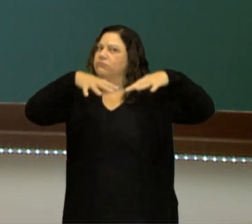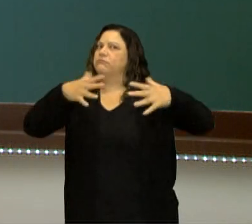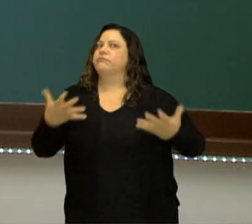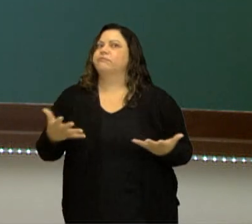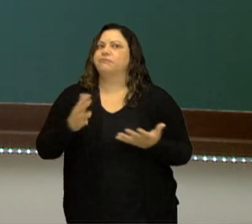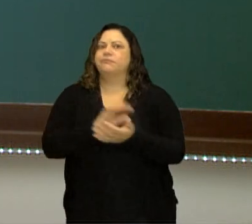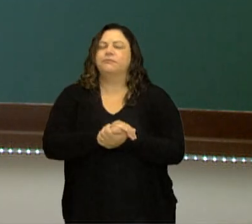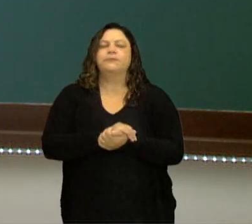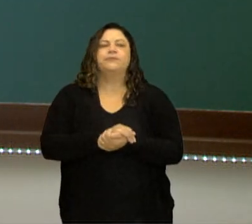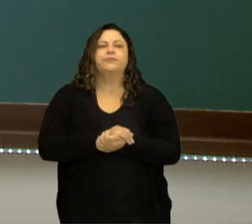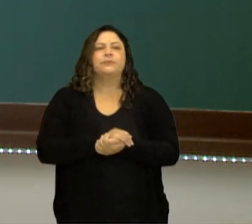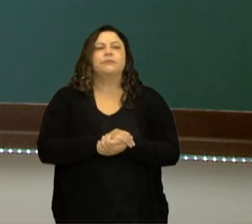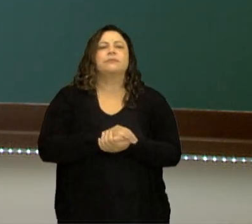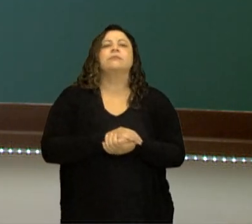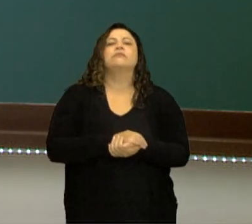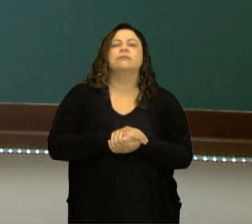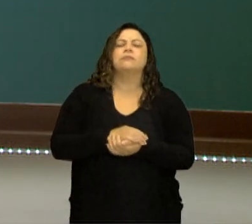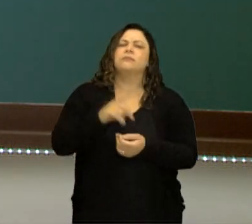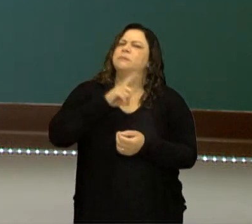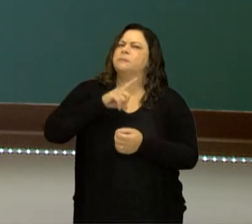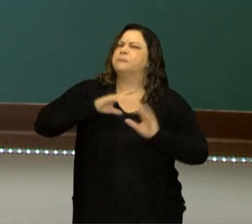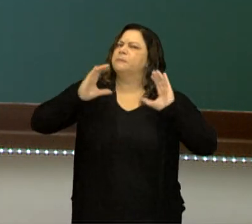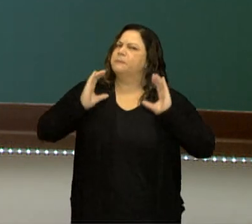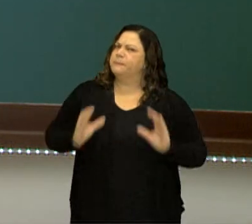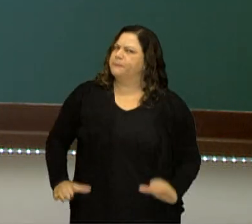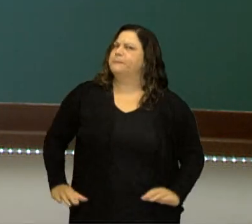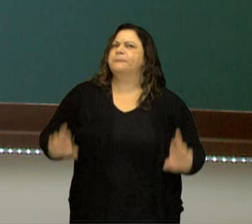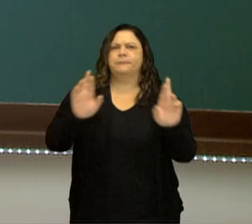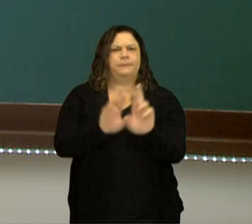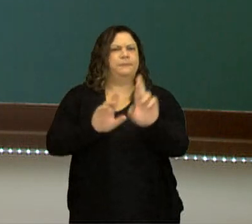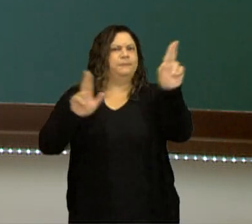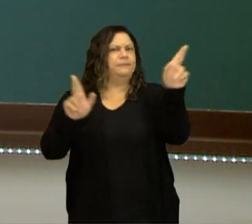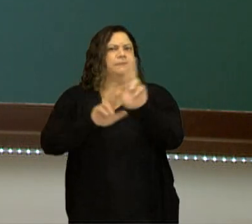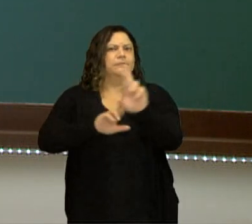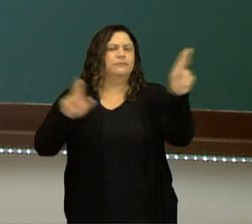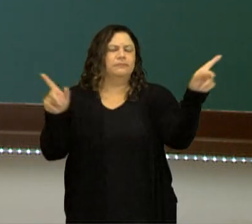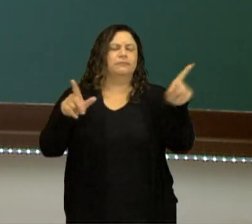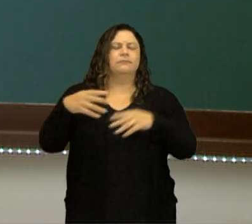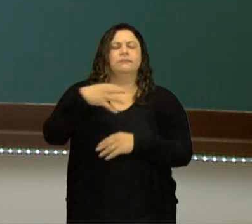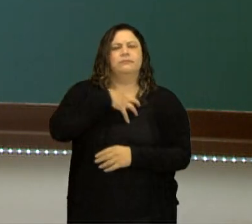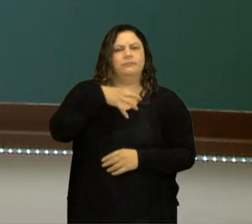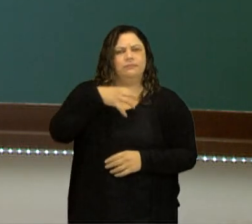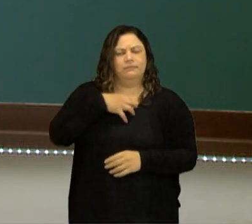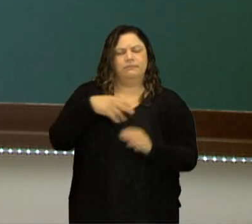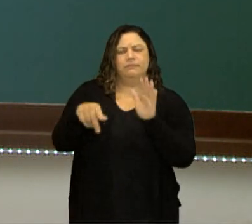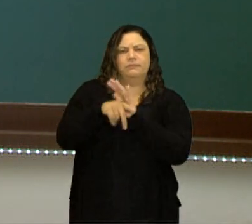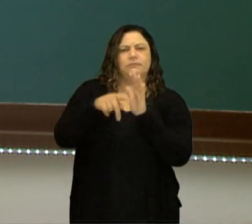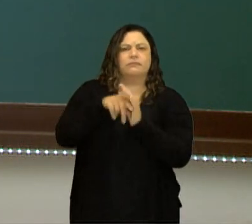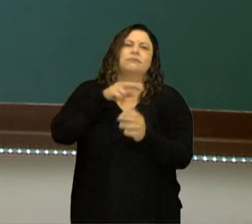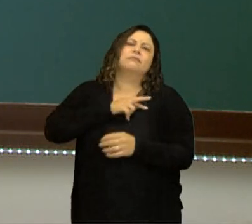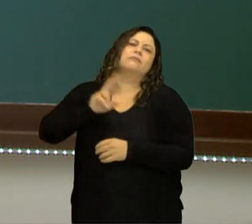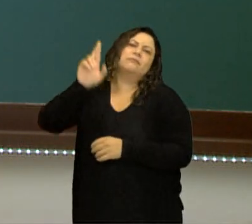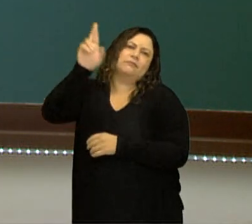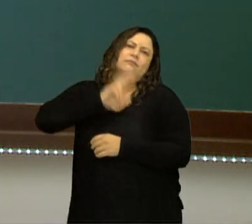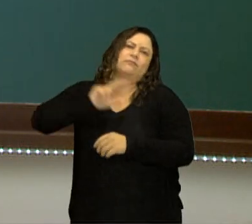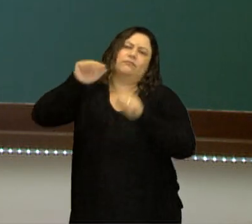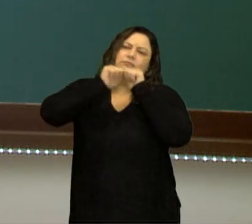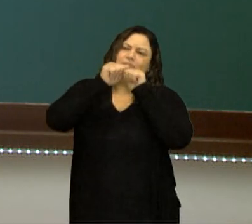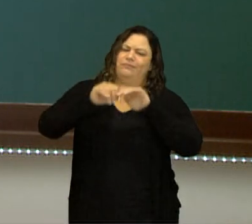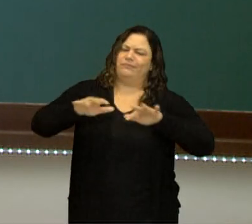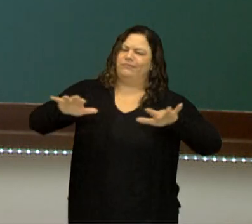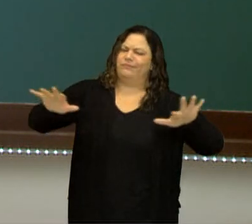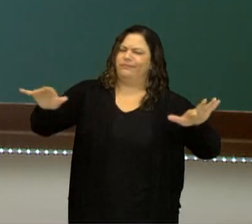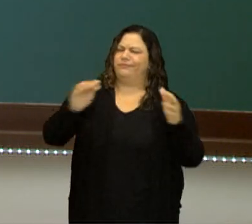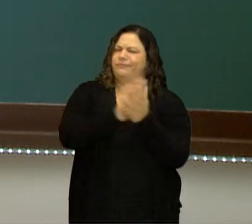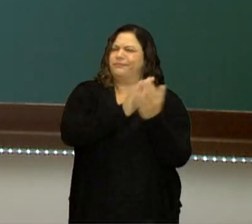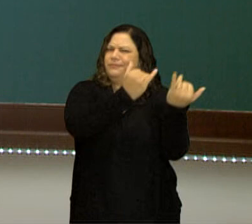Rasputin. Ele mantinha um comportamento bastante excêntrico nos seus atos religiosos, o que se espalhavam vários